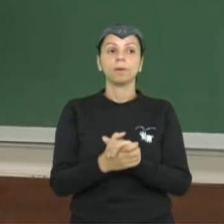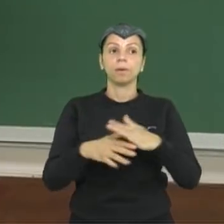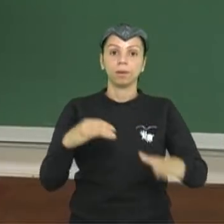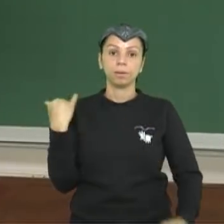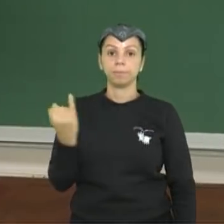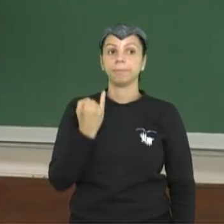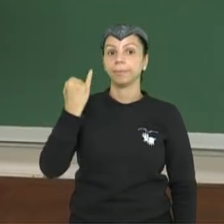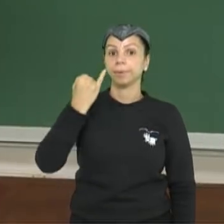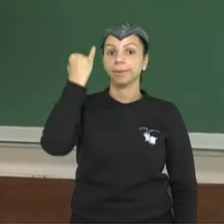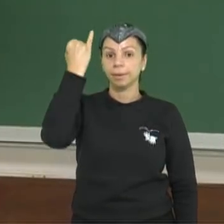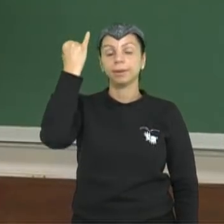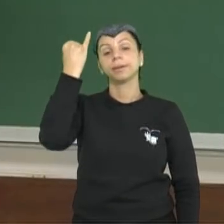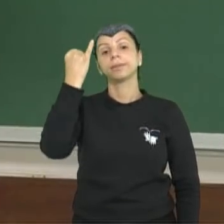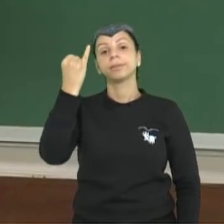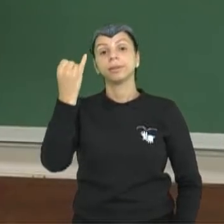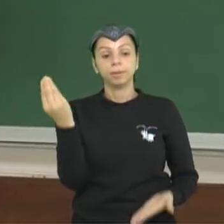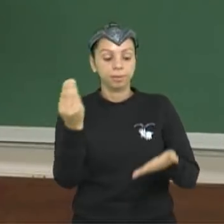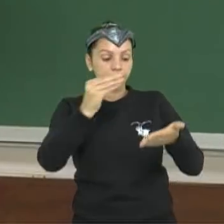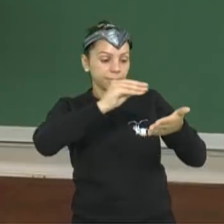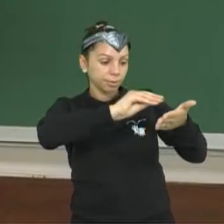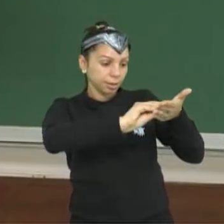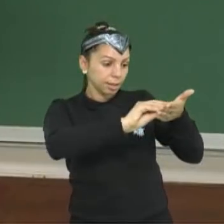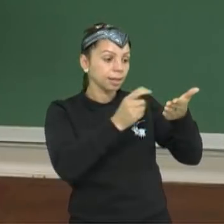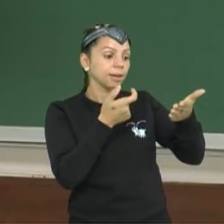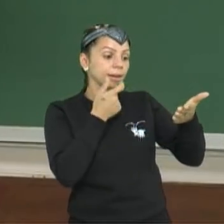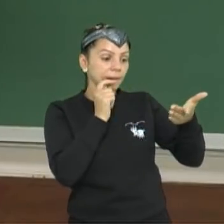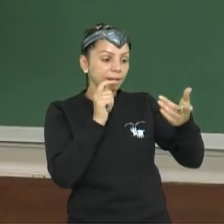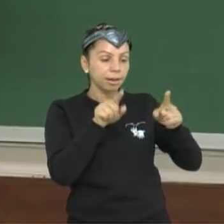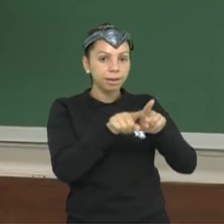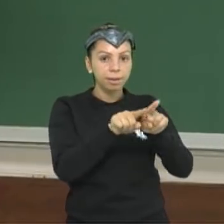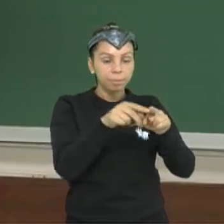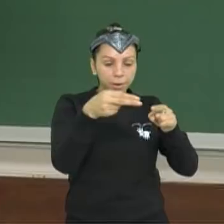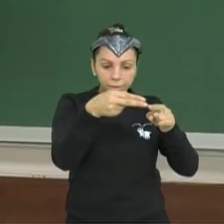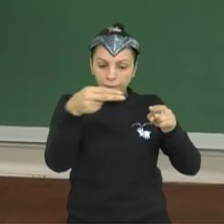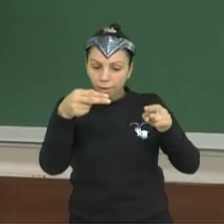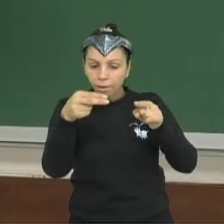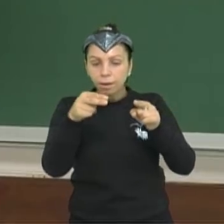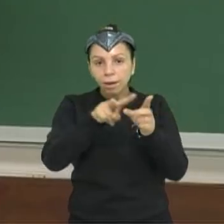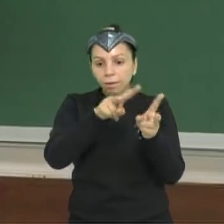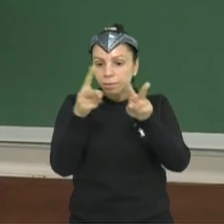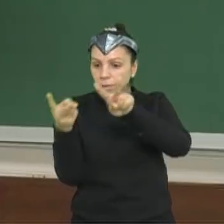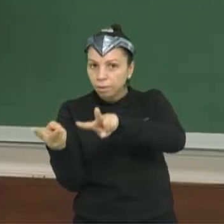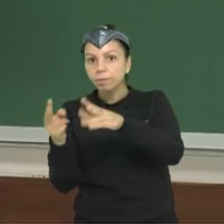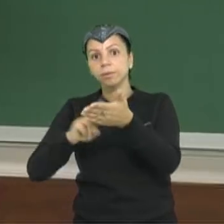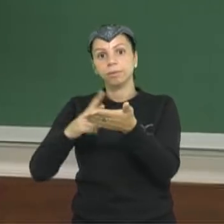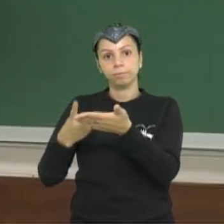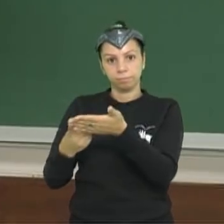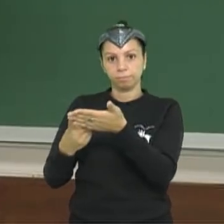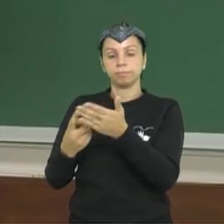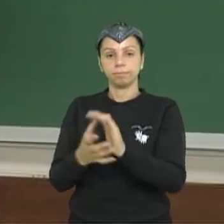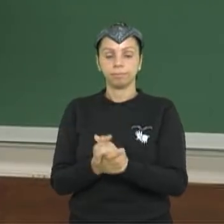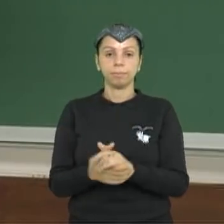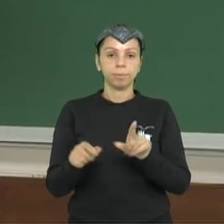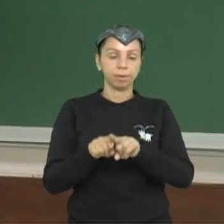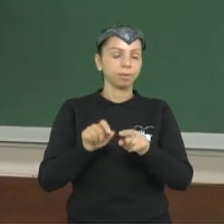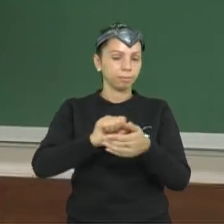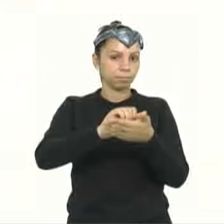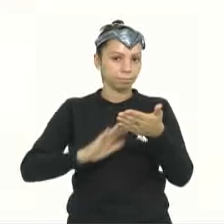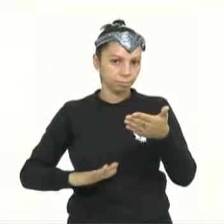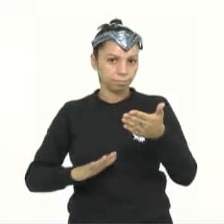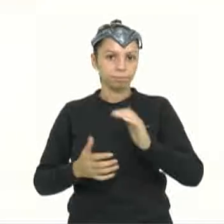Importante, anota em inglês e a traduçãozinha em português ao lado, porque depois nós vamos ter uma atividade sobre isso.